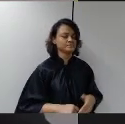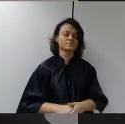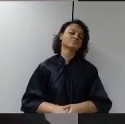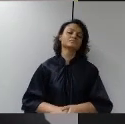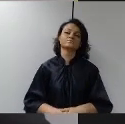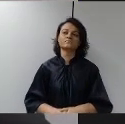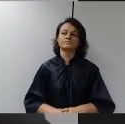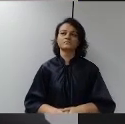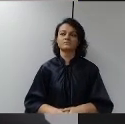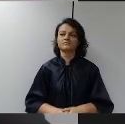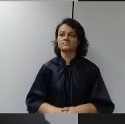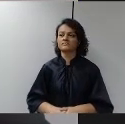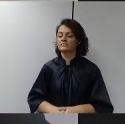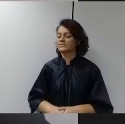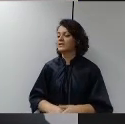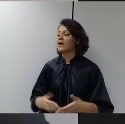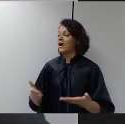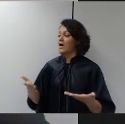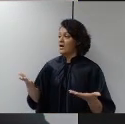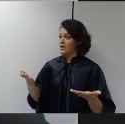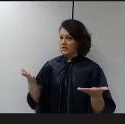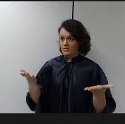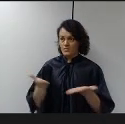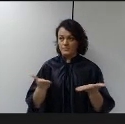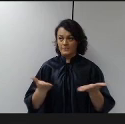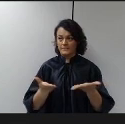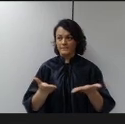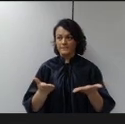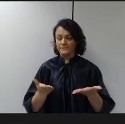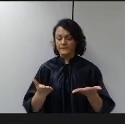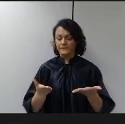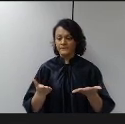Apregou agora, da minha relatoria,